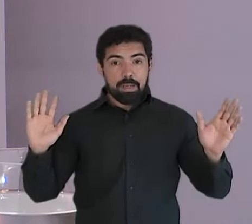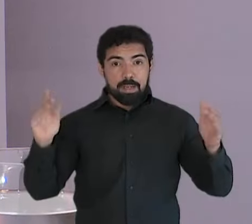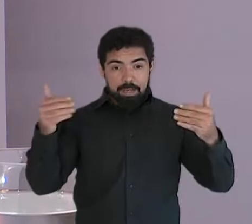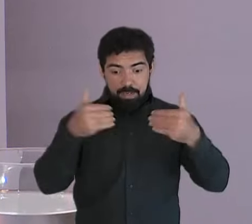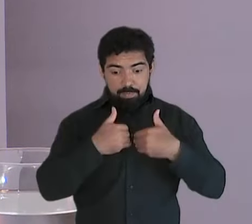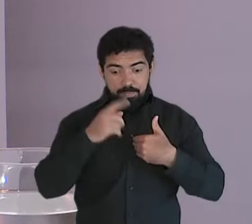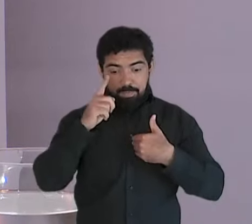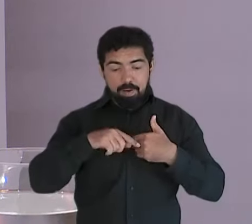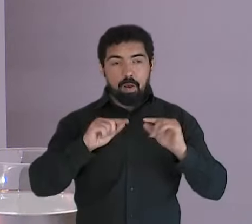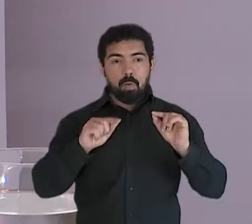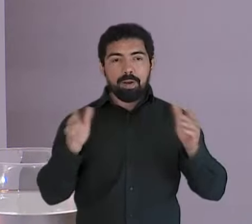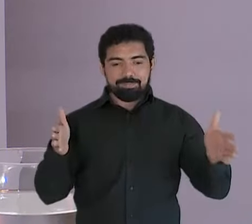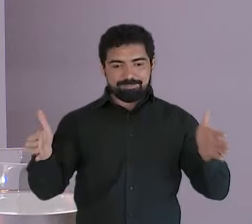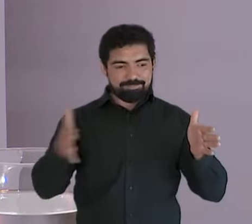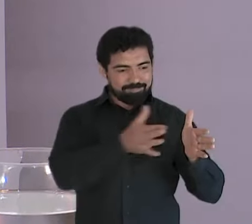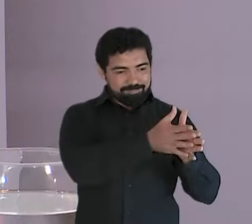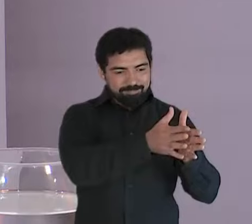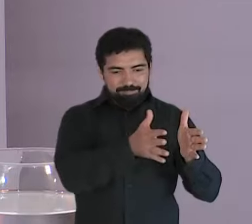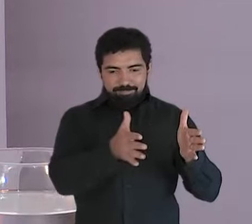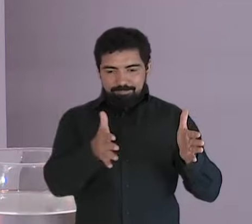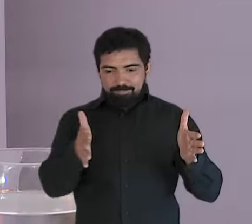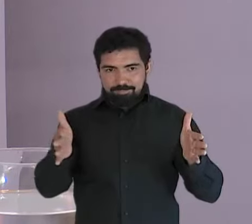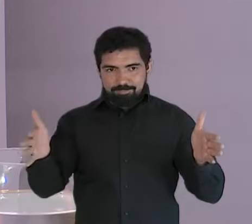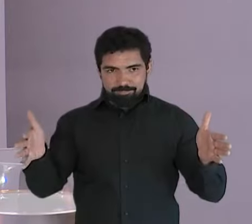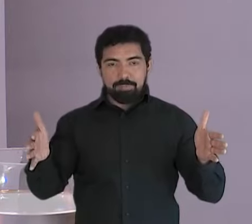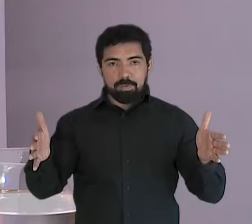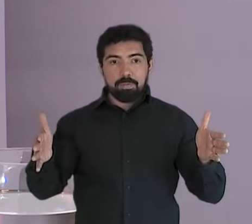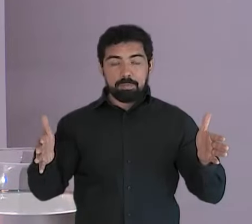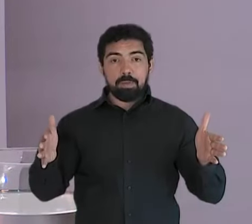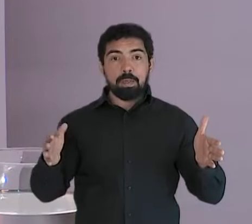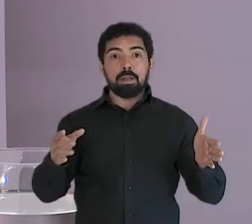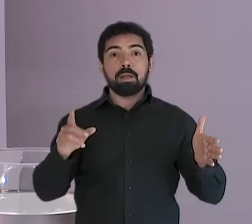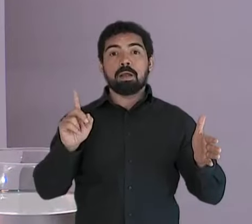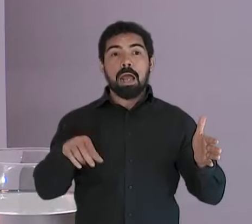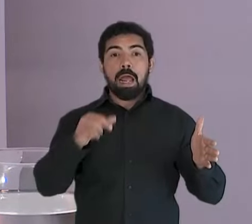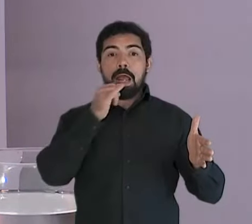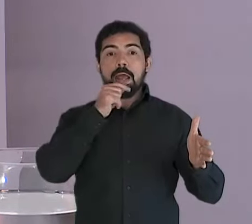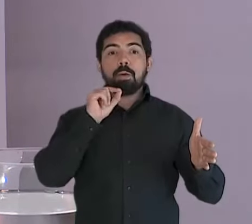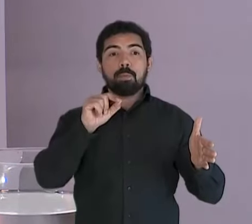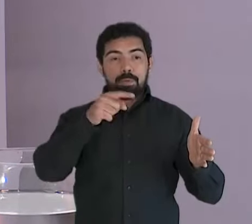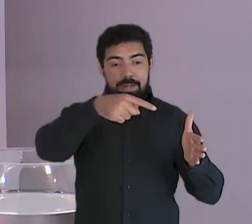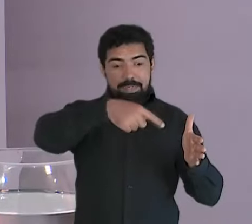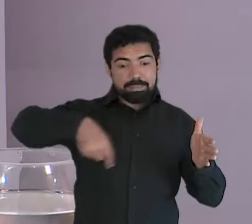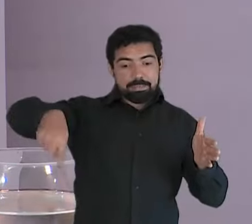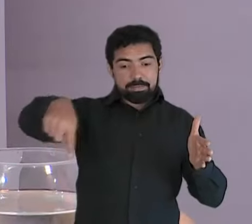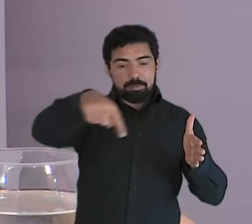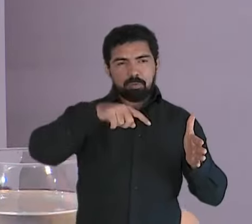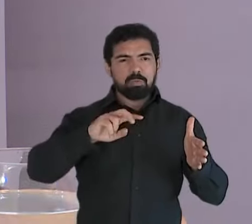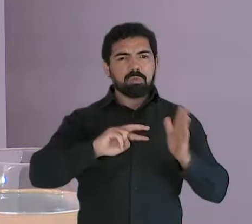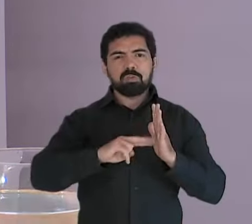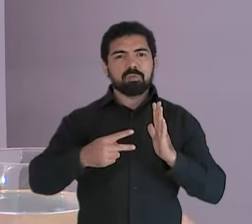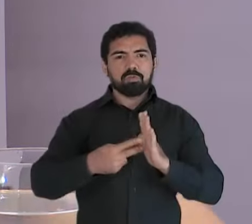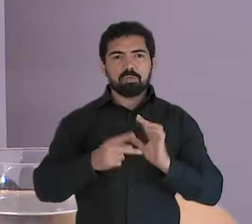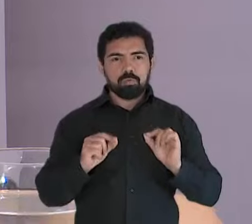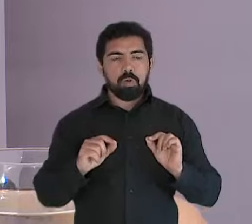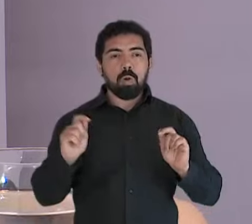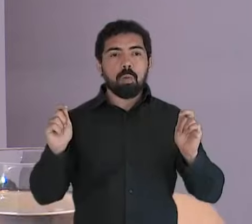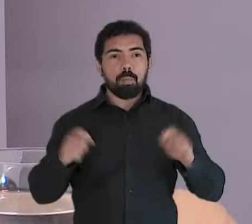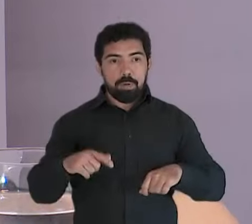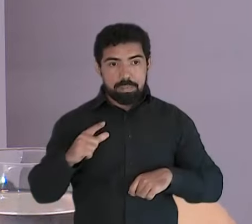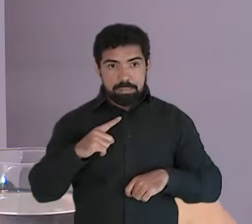um espectro, o espectro ele é circular, ele não é linear. Então, ela pode ter esses níveis